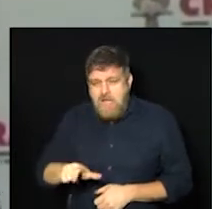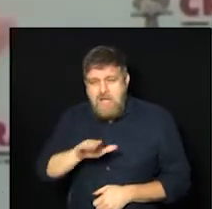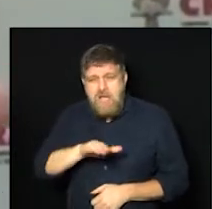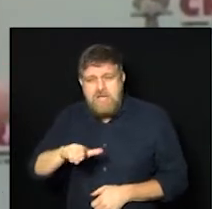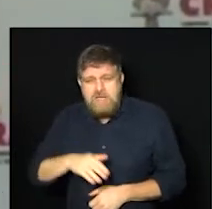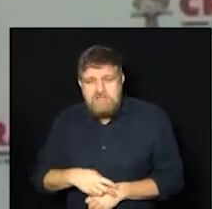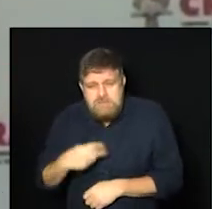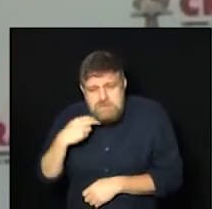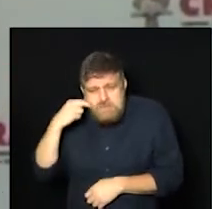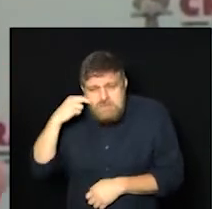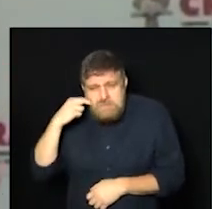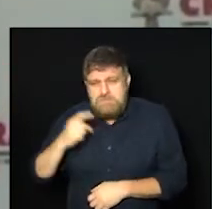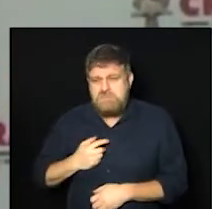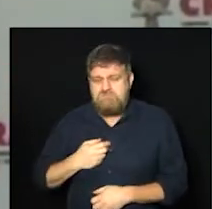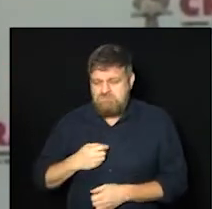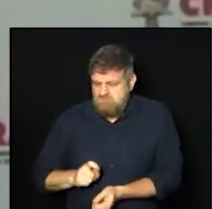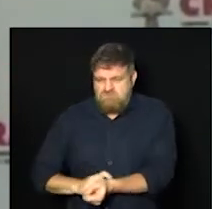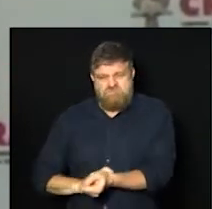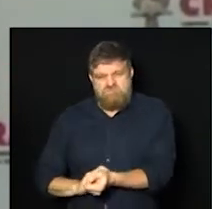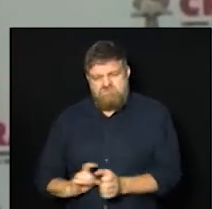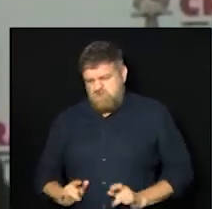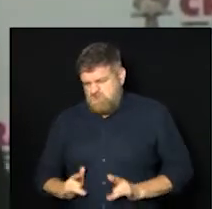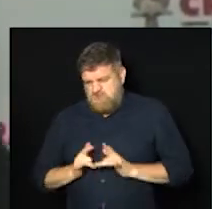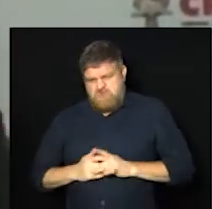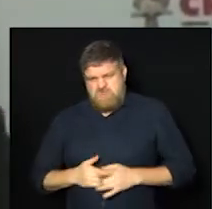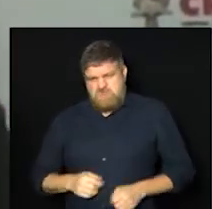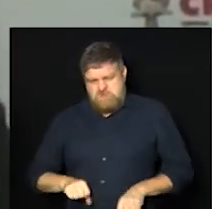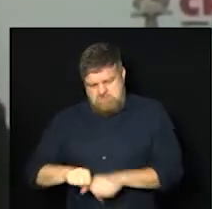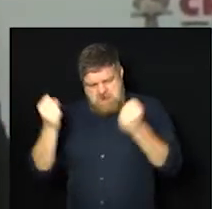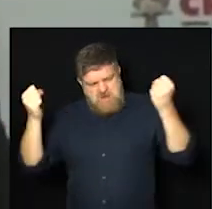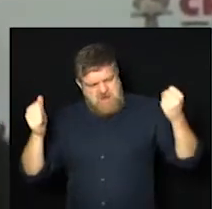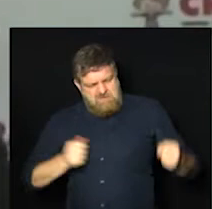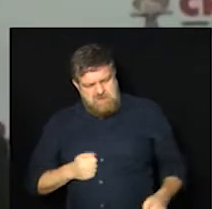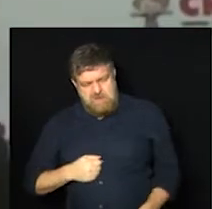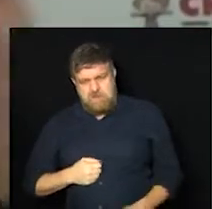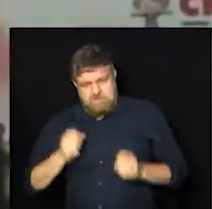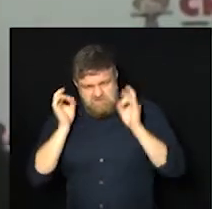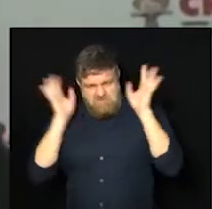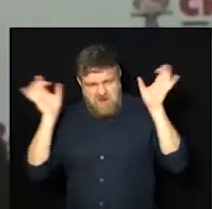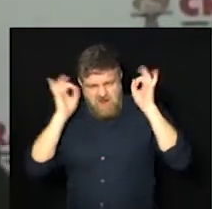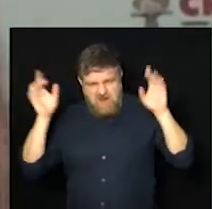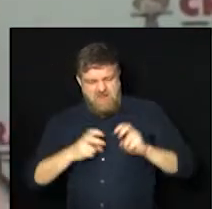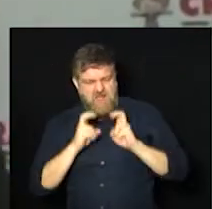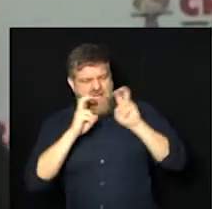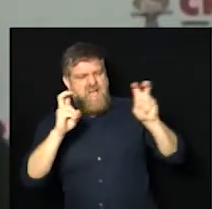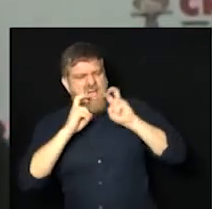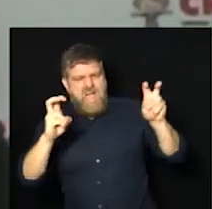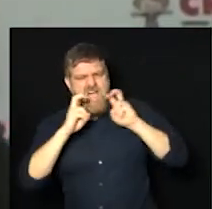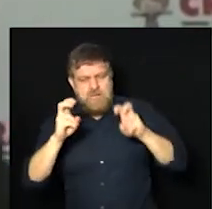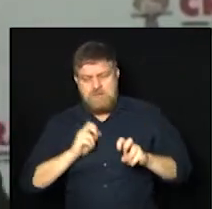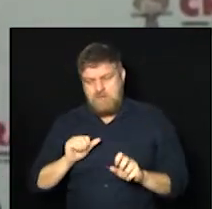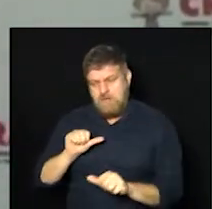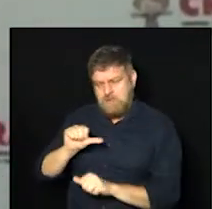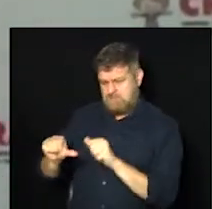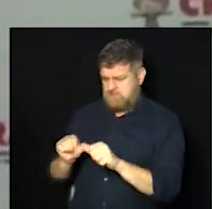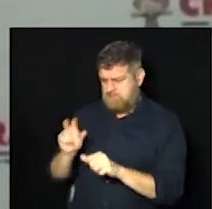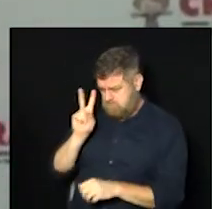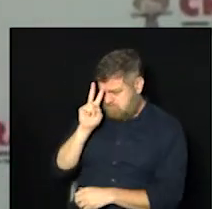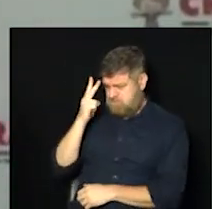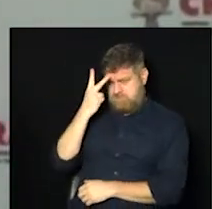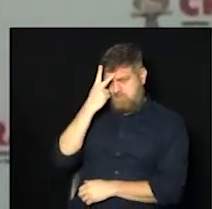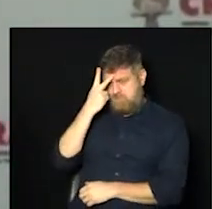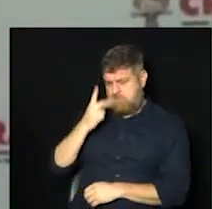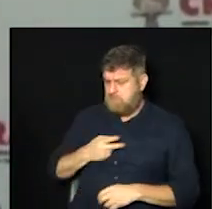tímida, começa a ficar agressiva, começa a ficar mais violenta, começa a gritar, a fazer, né, outras questões, ela